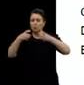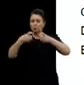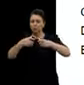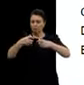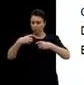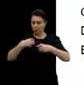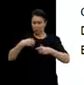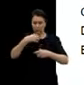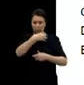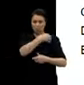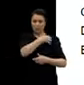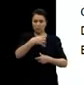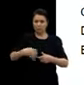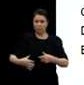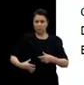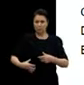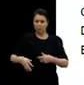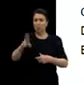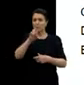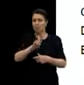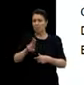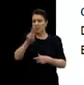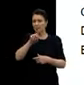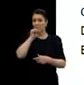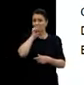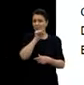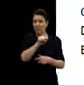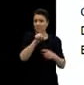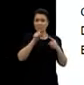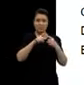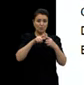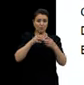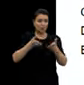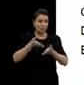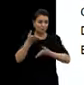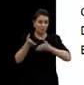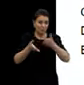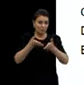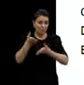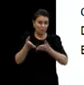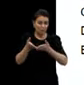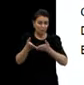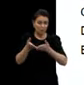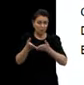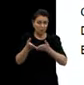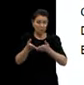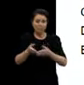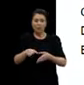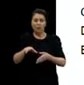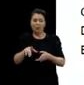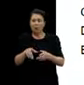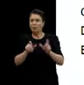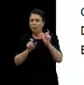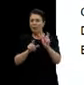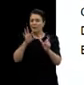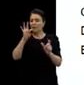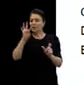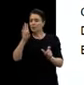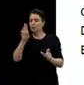pelo paclitaxel. Então, quando nós ouvimos falar de tumor, o que tem que